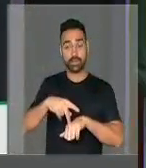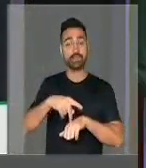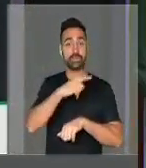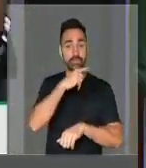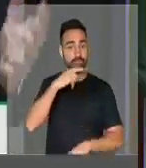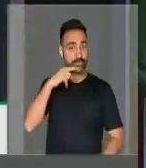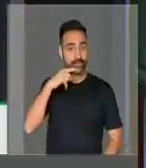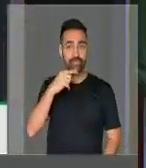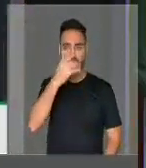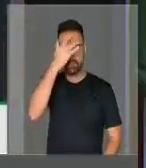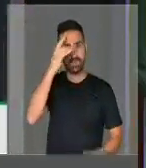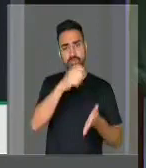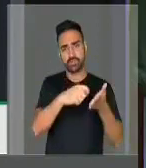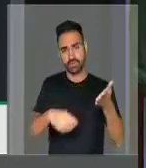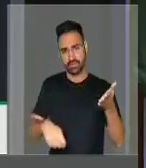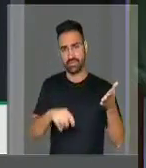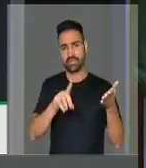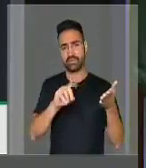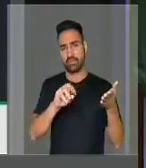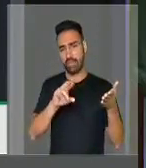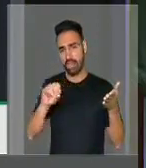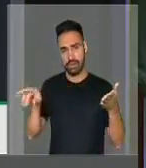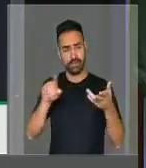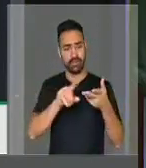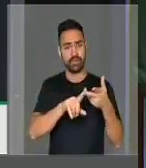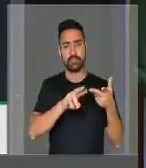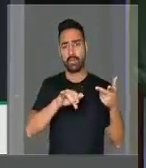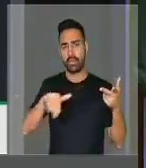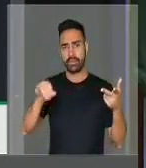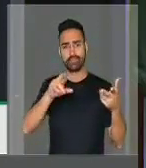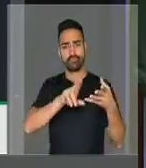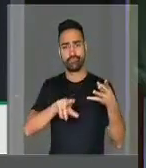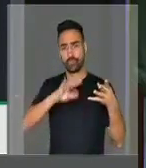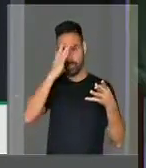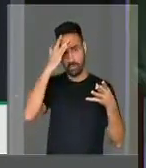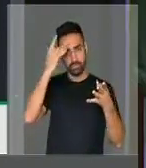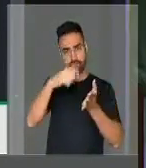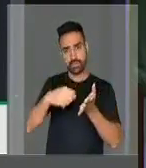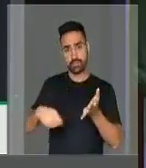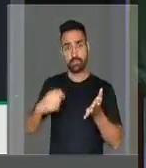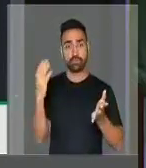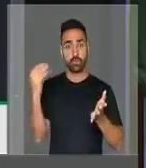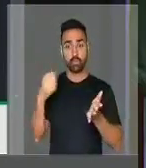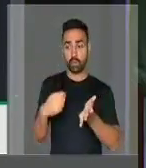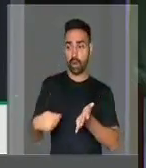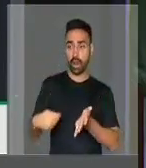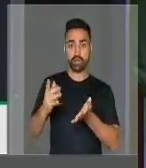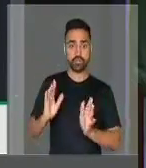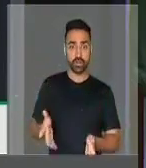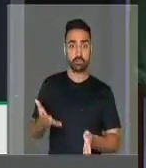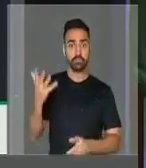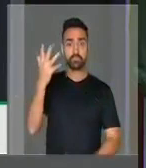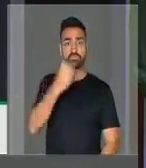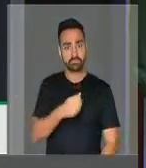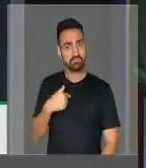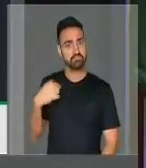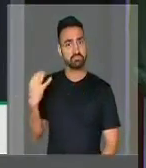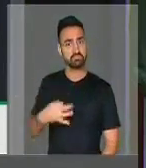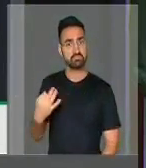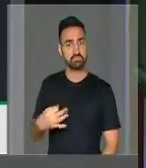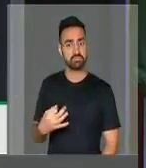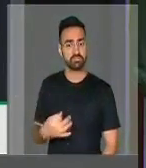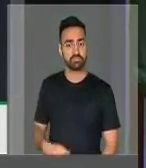Dostoiévski, a Rússia de Máximo Gorki, a Rússia também de Mayakovsky, que, e